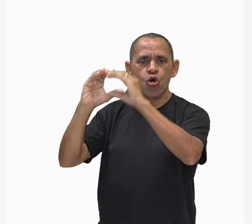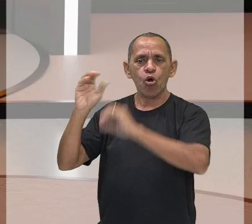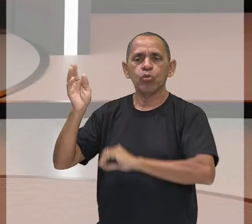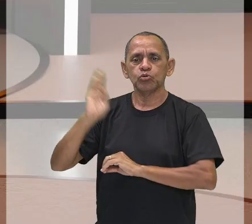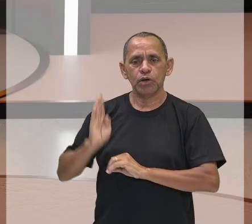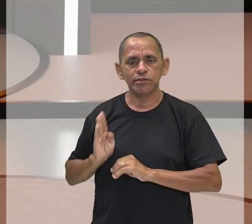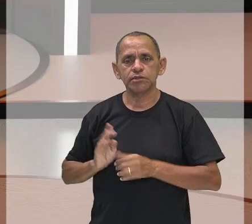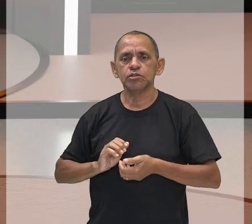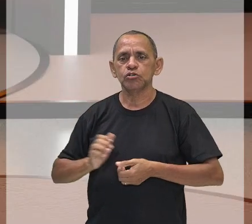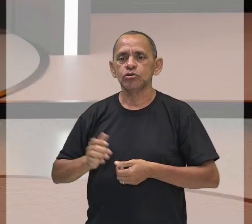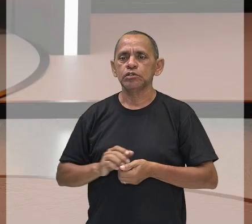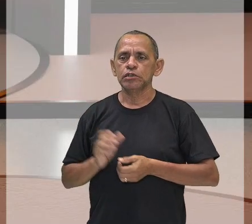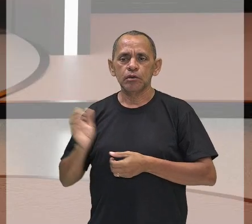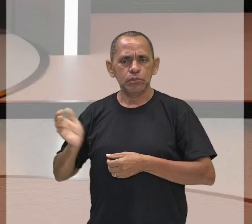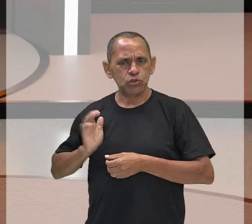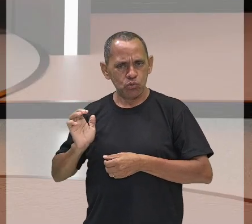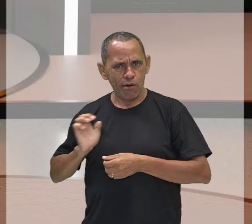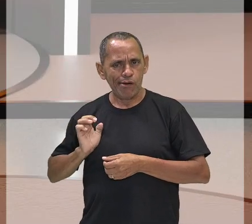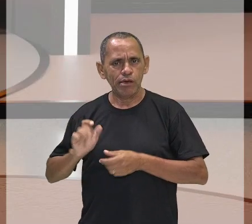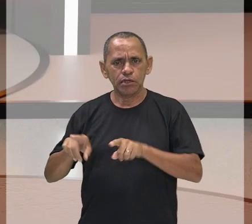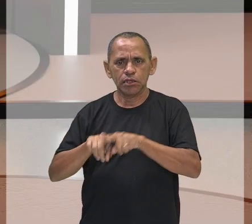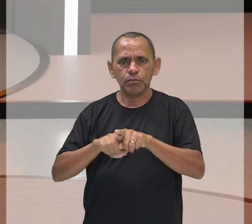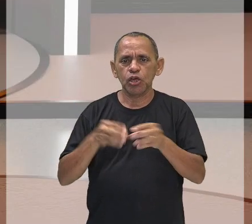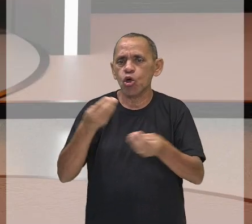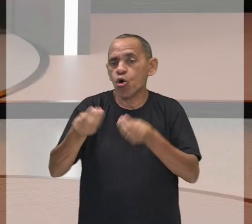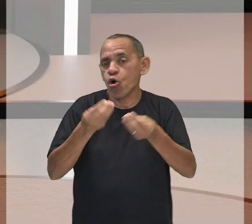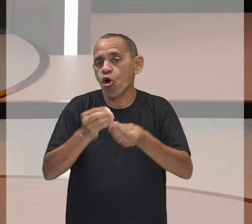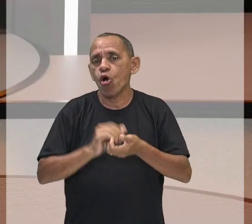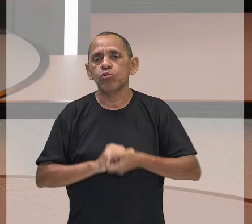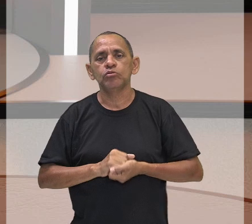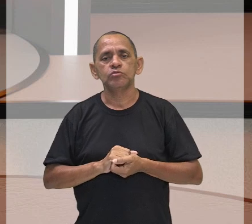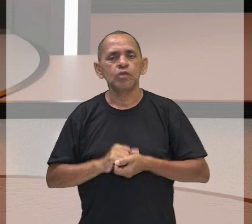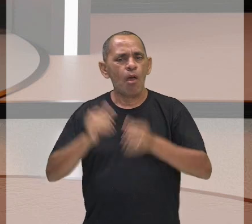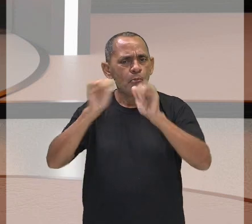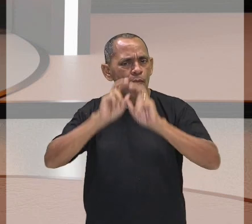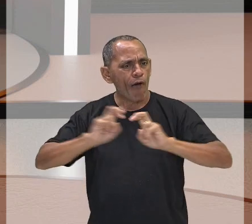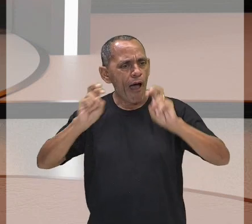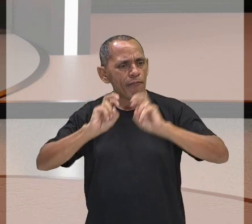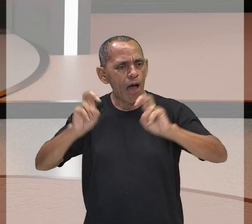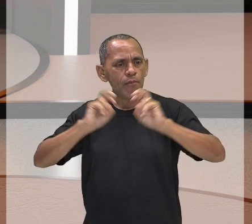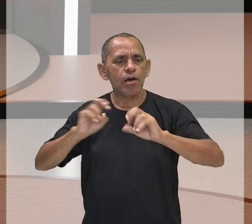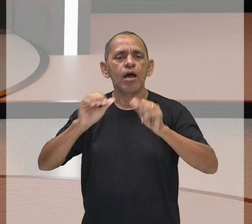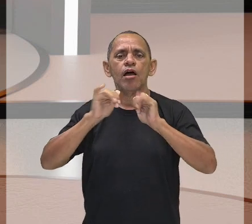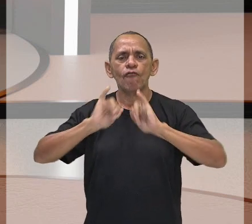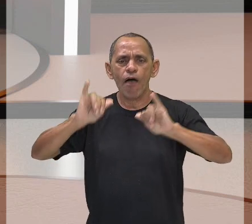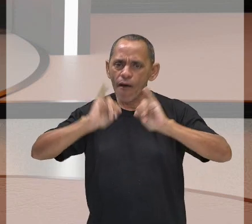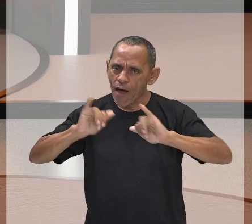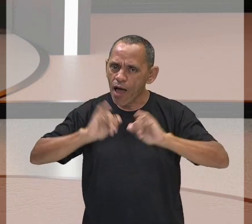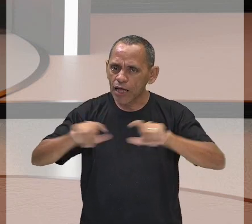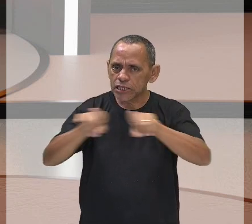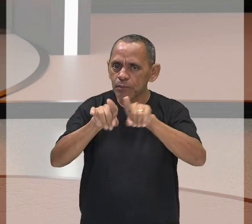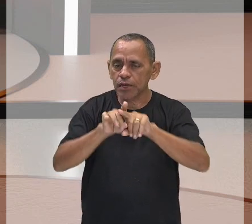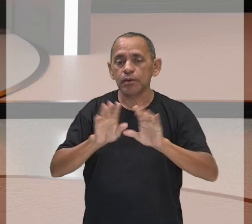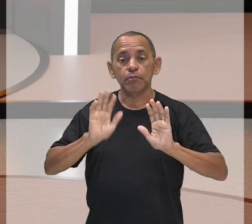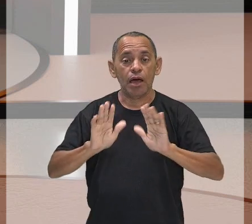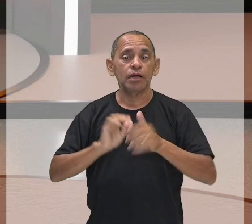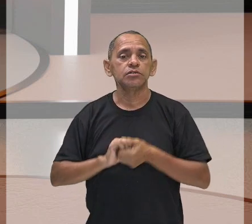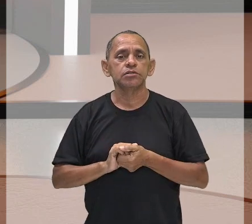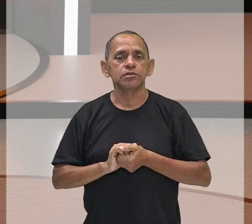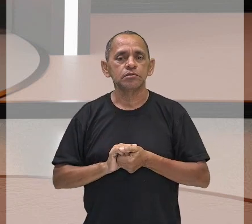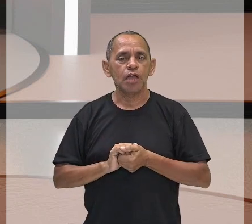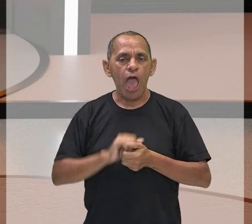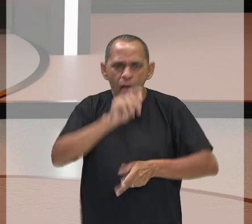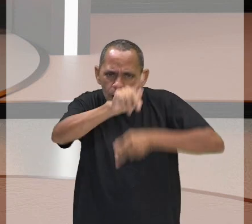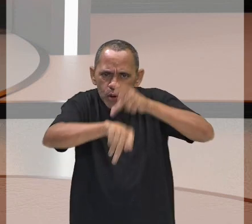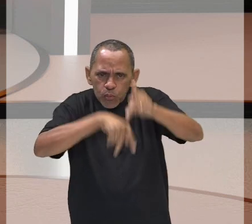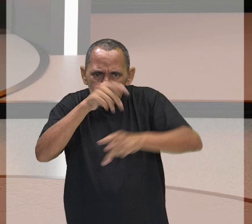ele de fato proclamou a emancipação política brasileira. Gente, mas para grande parte da